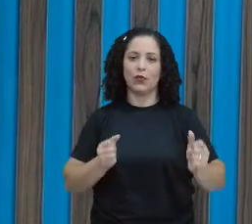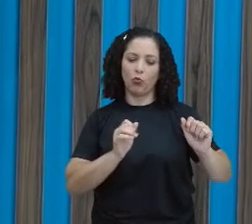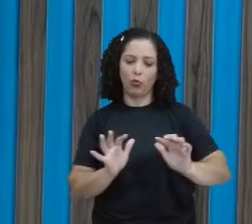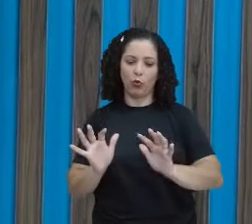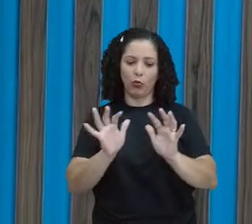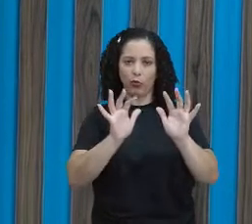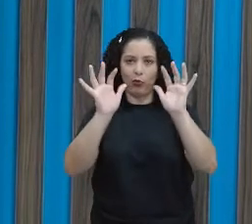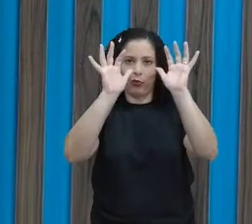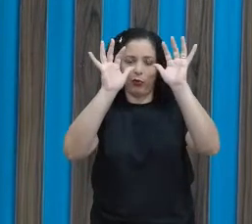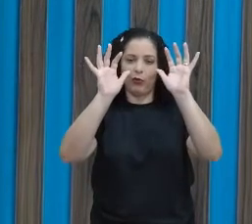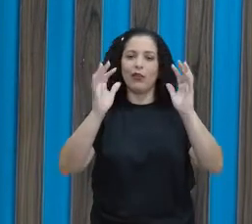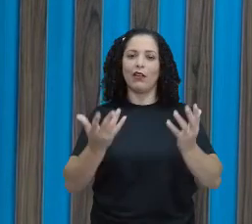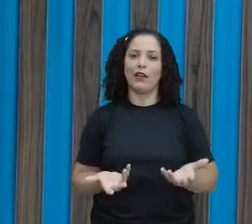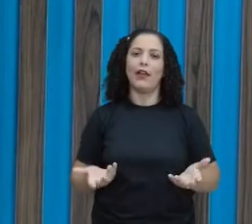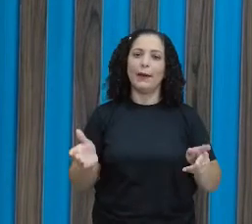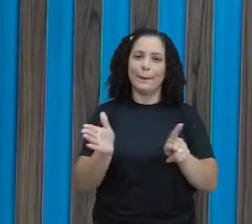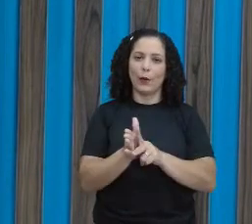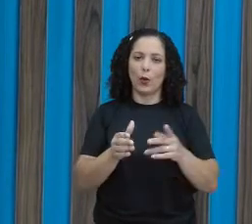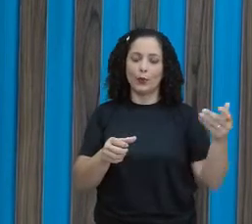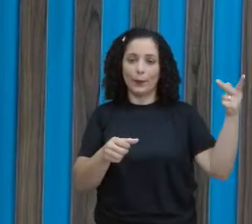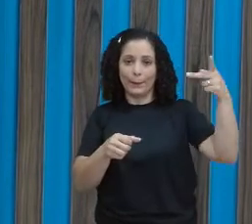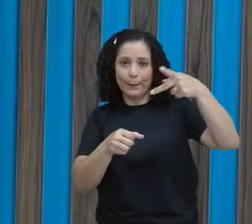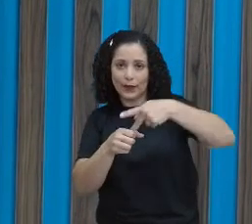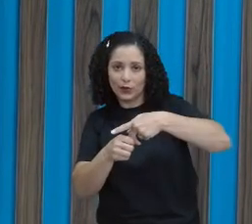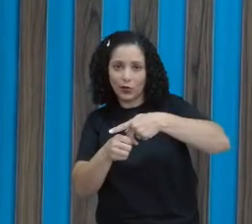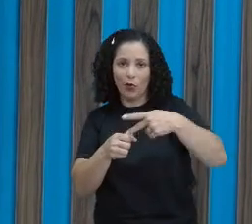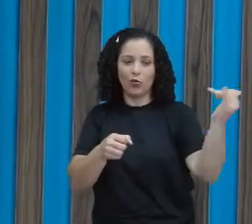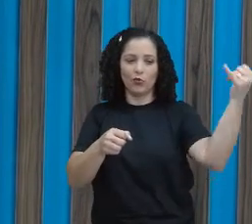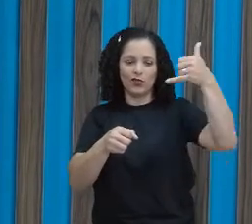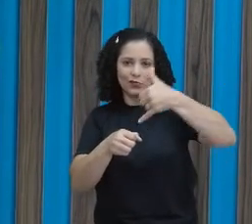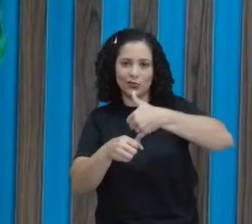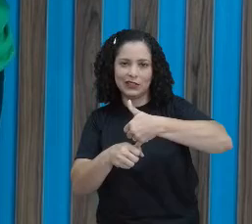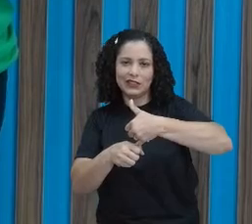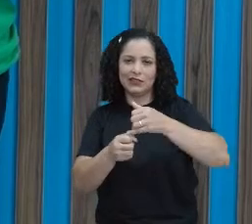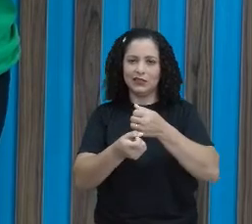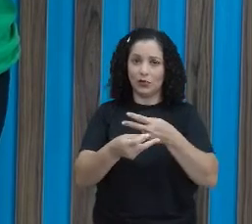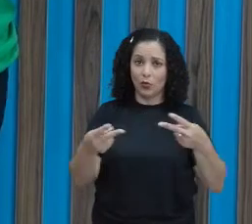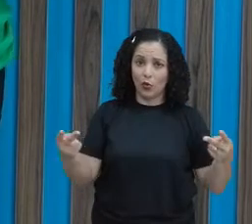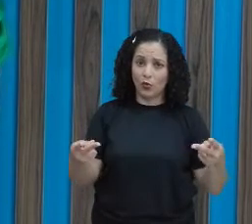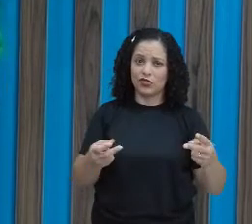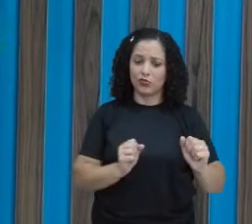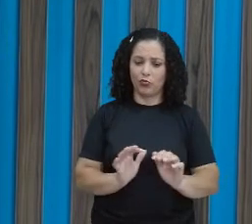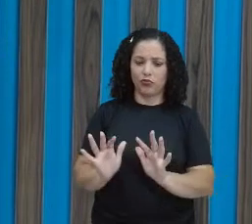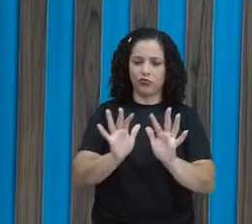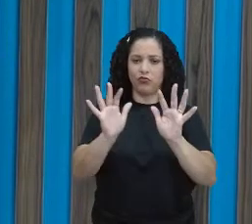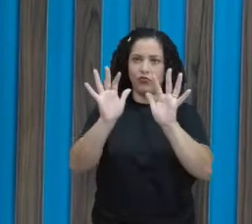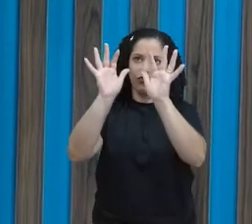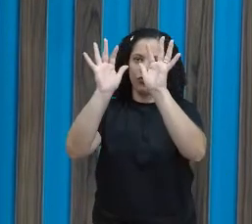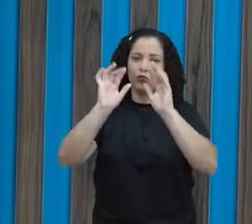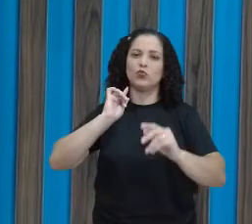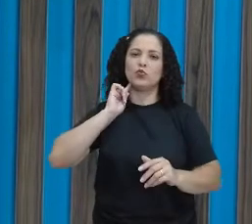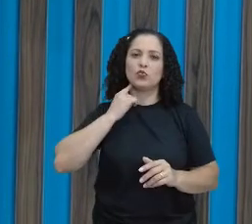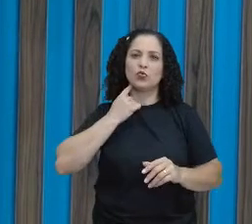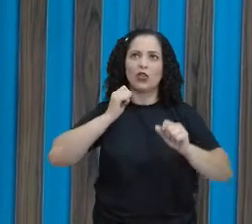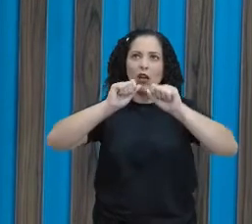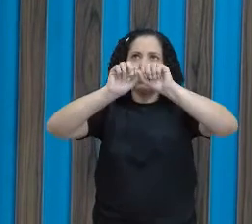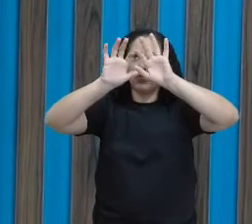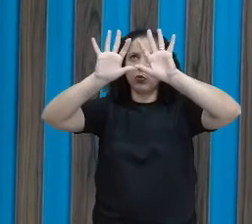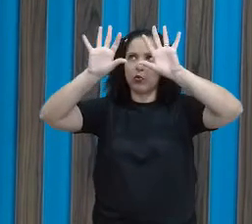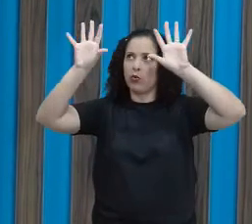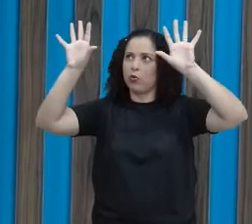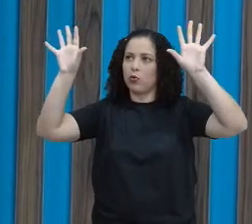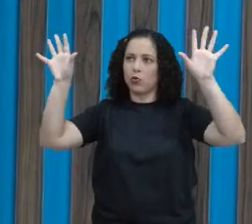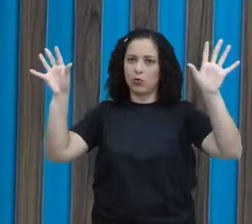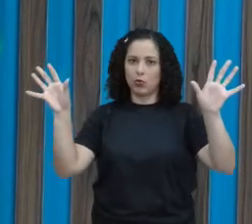combustíveis fósseis, né, advindos do petróleo, gasolina, diesel, tudo isso faz com que se aumente o